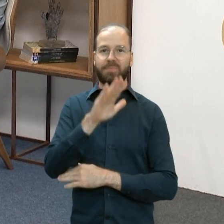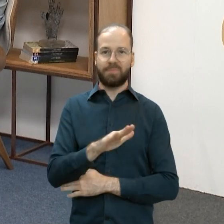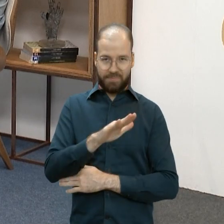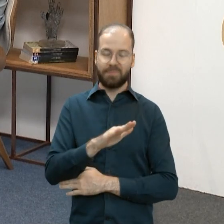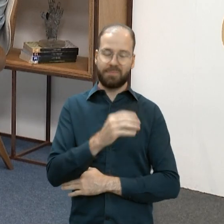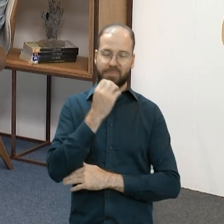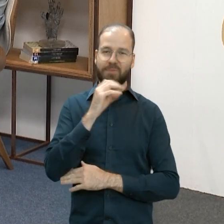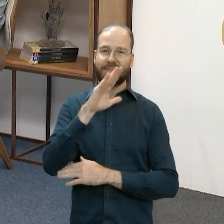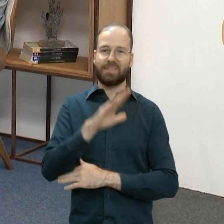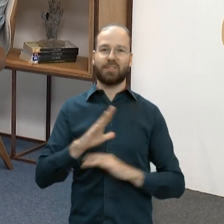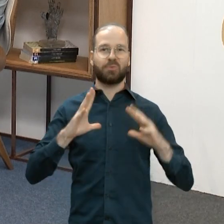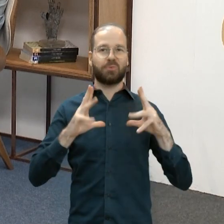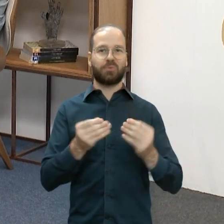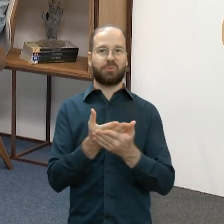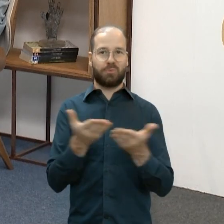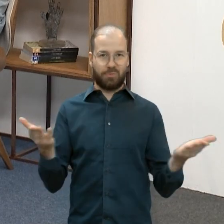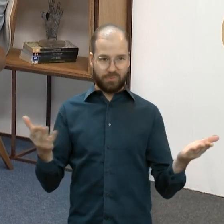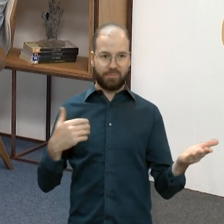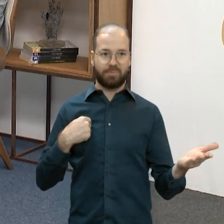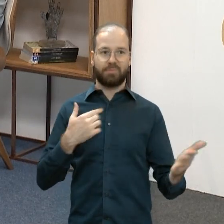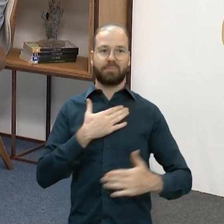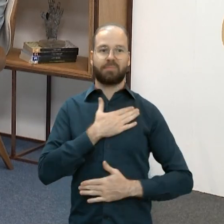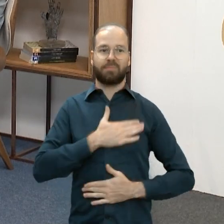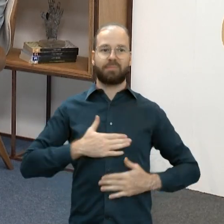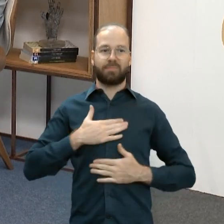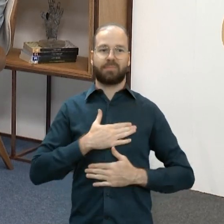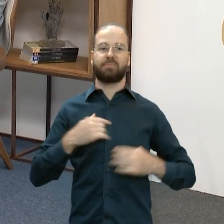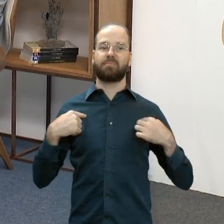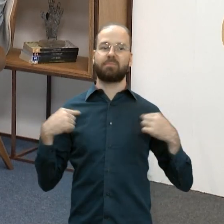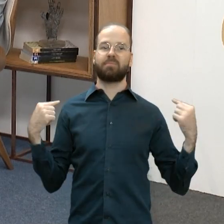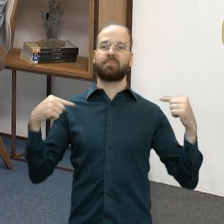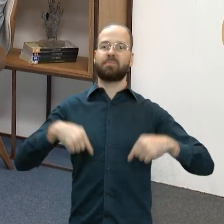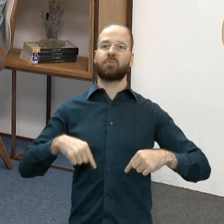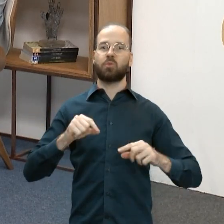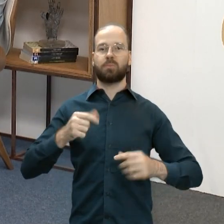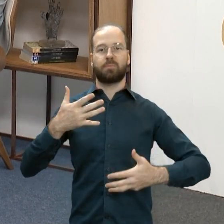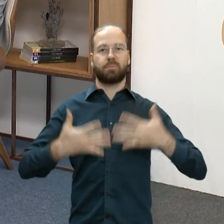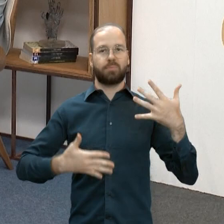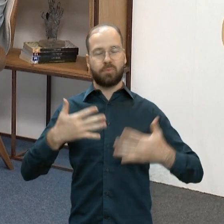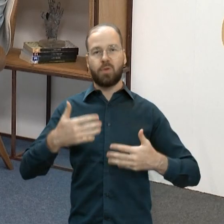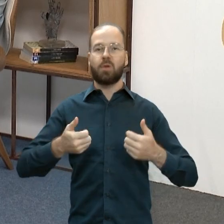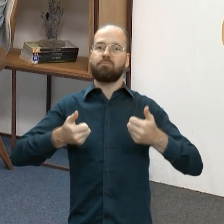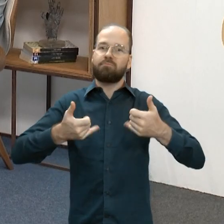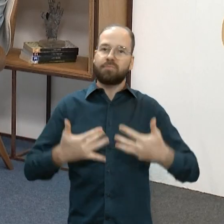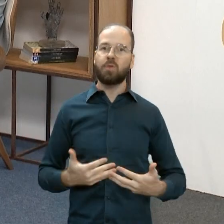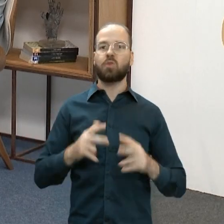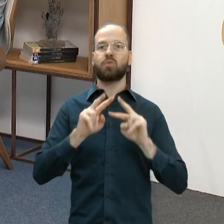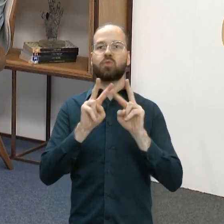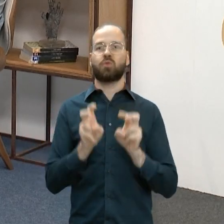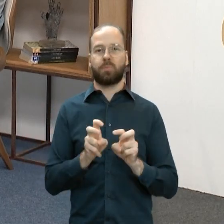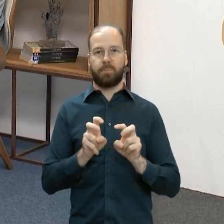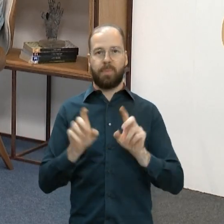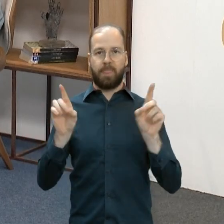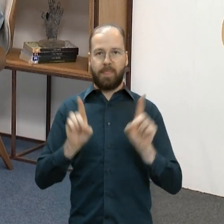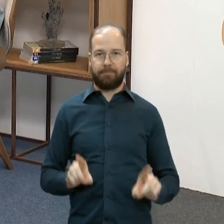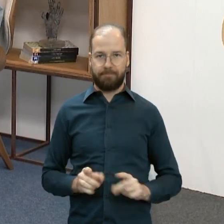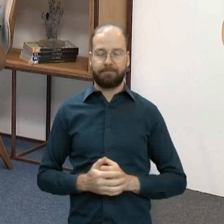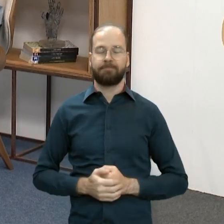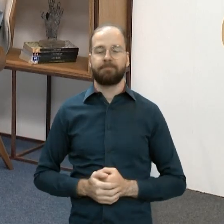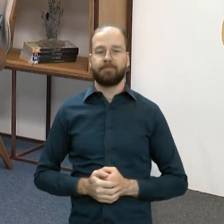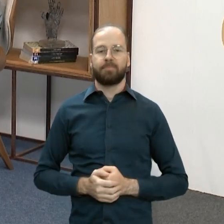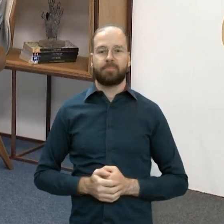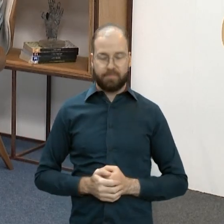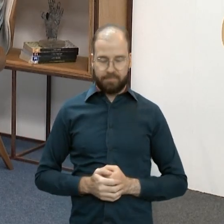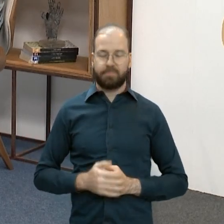prazer, estar presente e discutindo as causas relacionadas à pessoa com deficiência. Prazer é todo nosso. Para